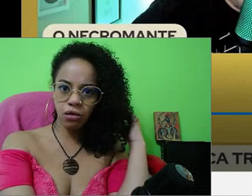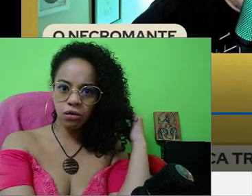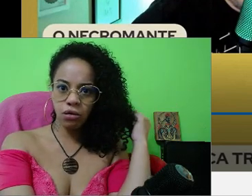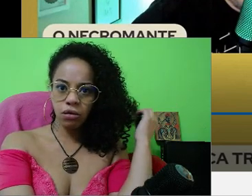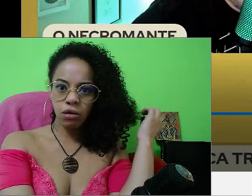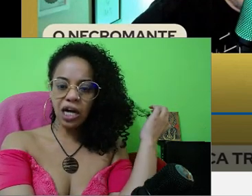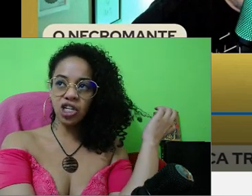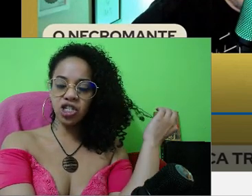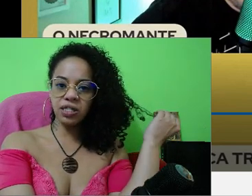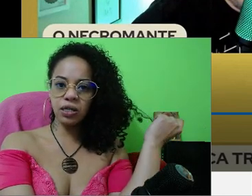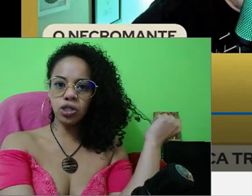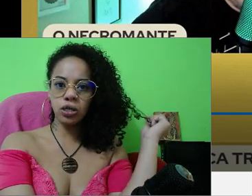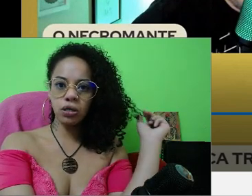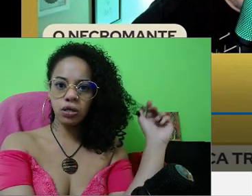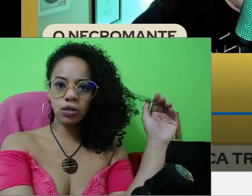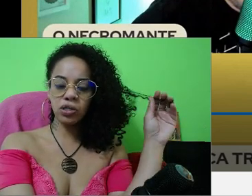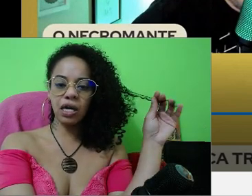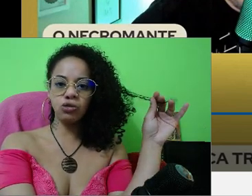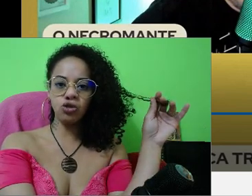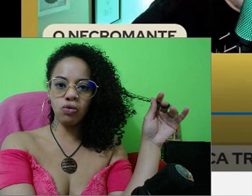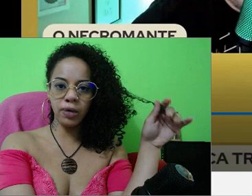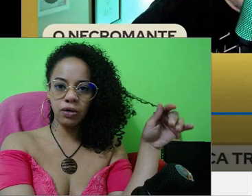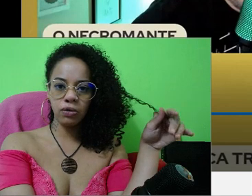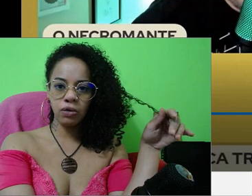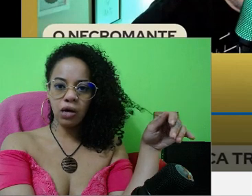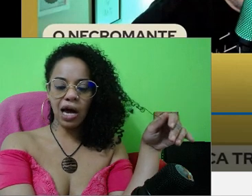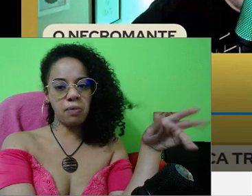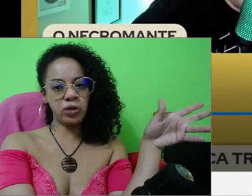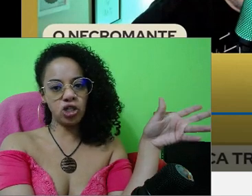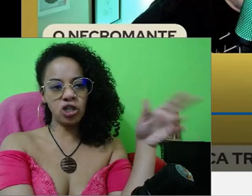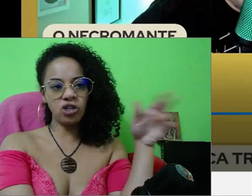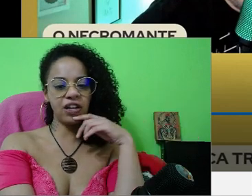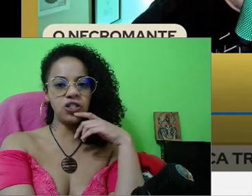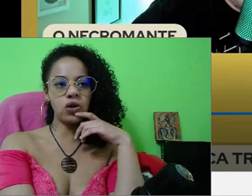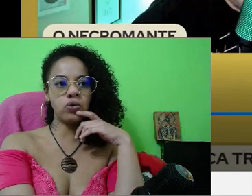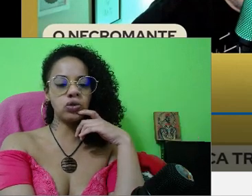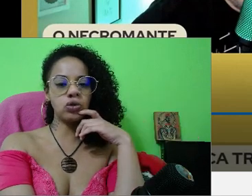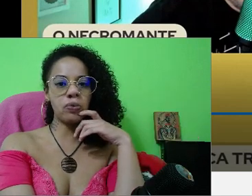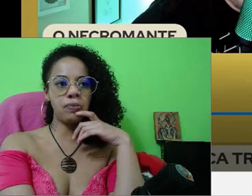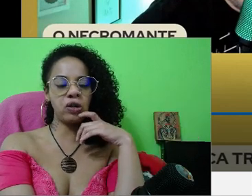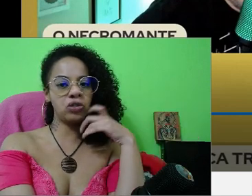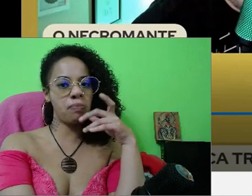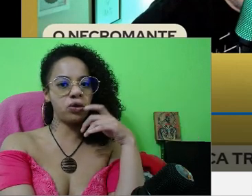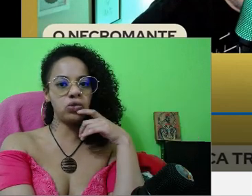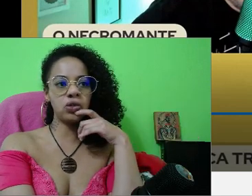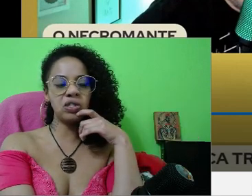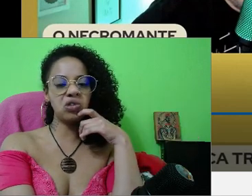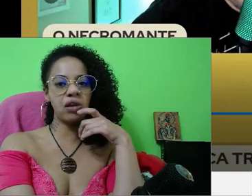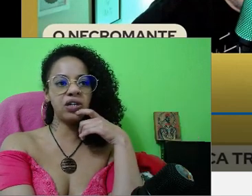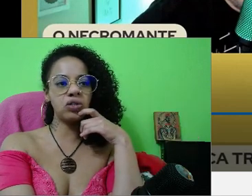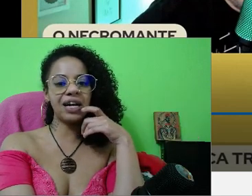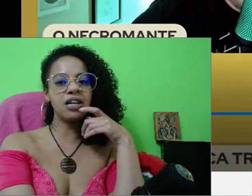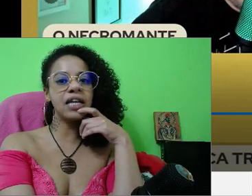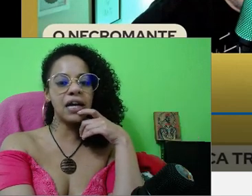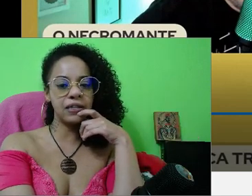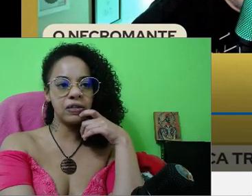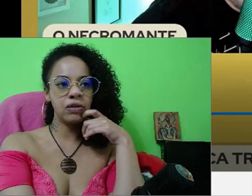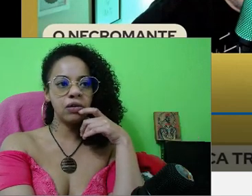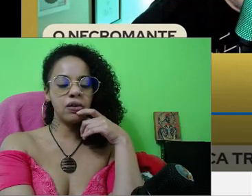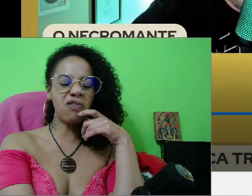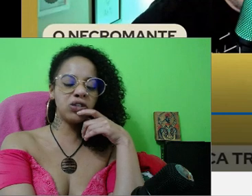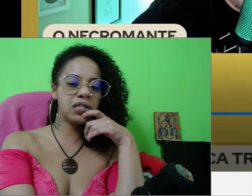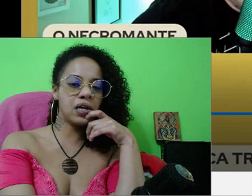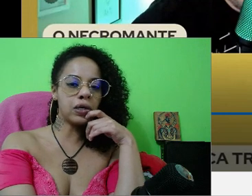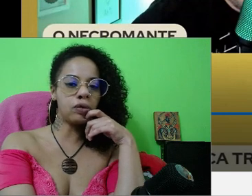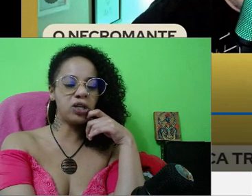Você acredita A gente existe tu saiu de uma aí depois a gente fala de alguns comportamentos reproduções você falou que isso é